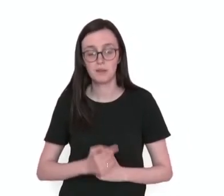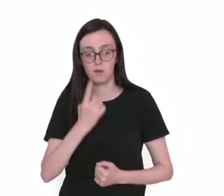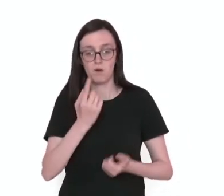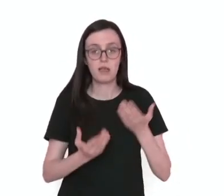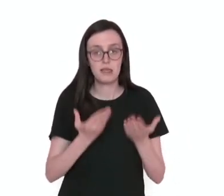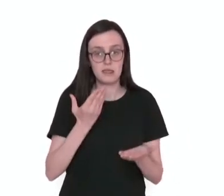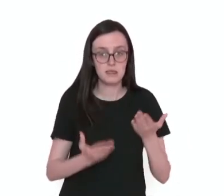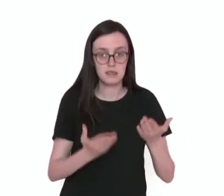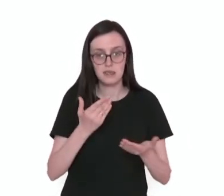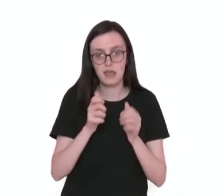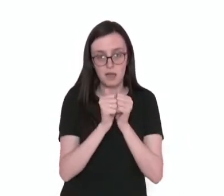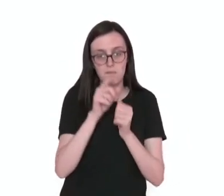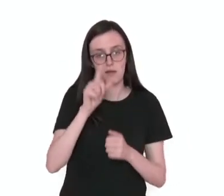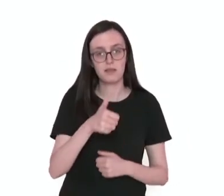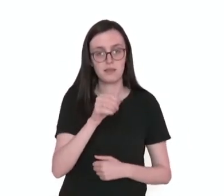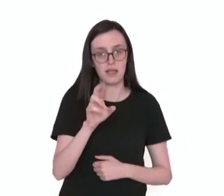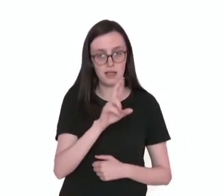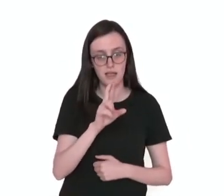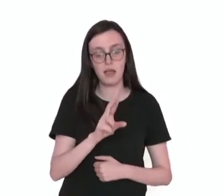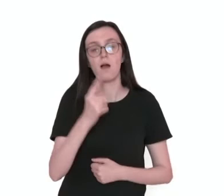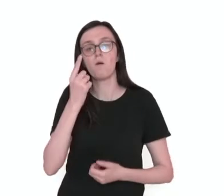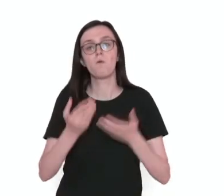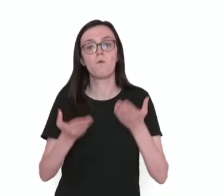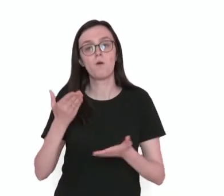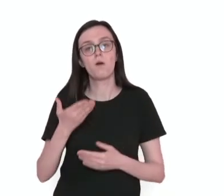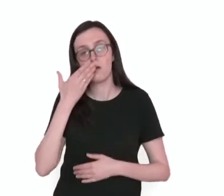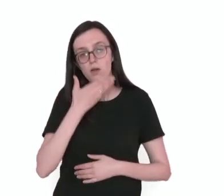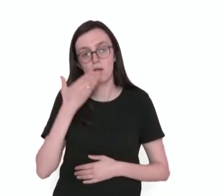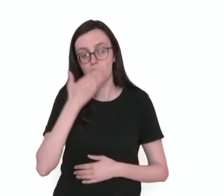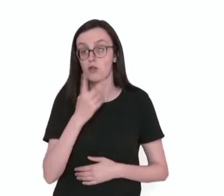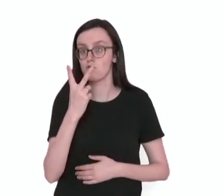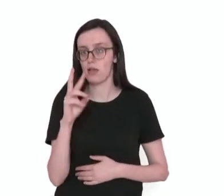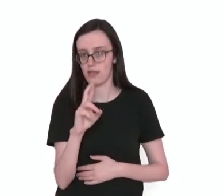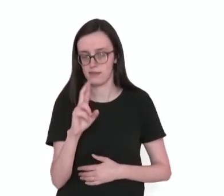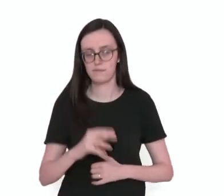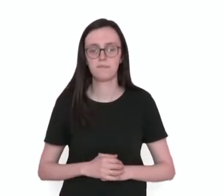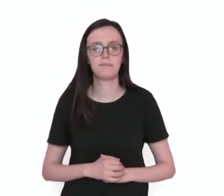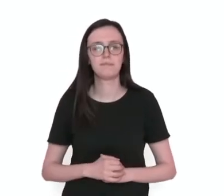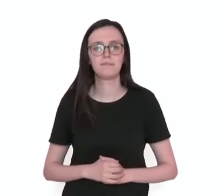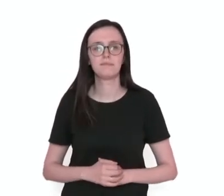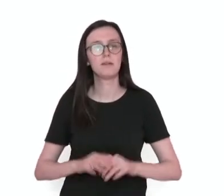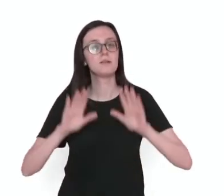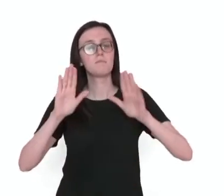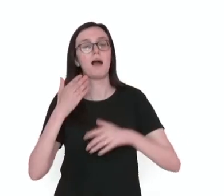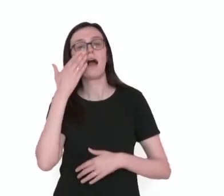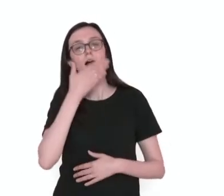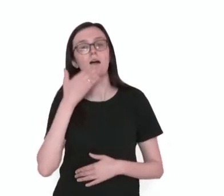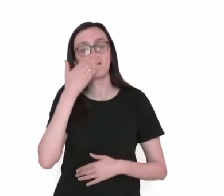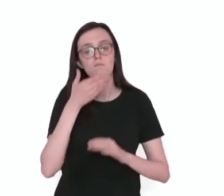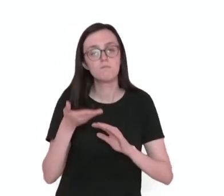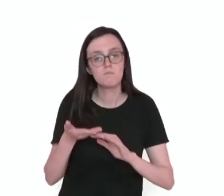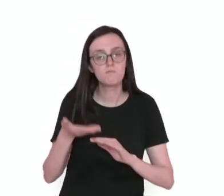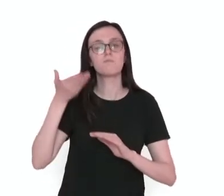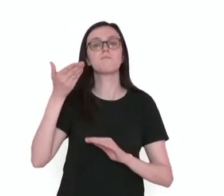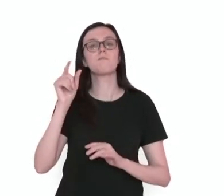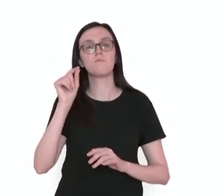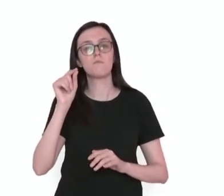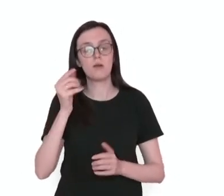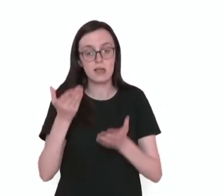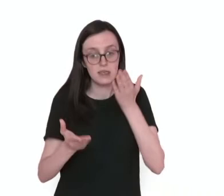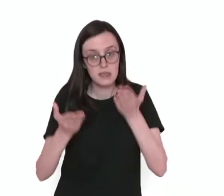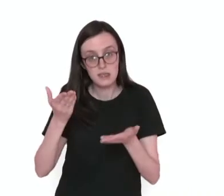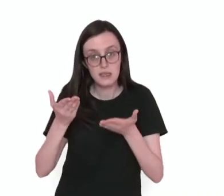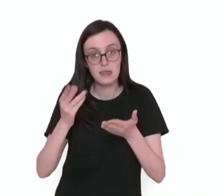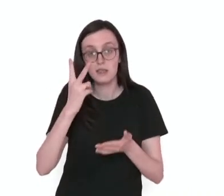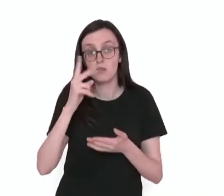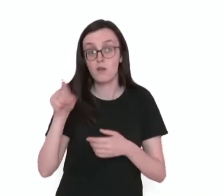custa R$10 e do açúcar custa R$2. Porém, o açúcar teve um aumento e o quilograma passou a